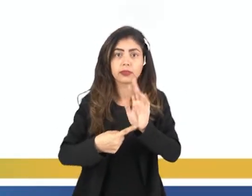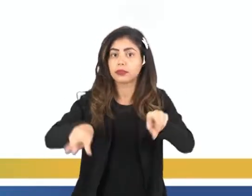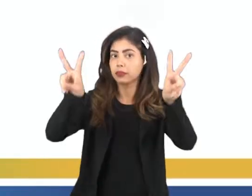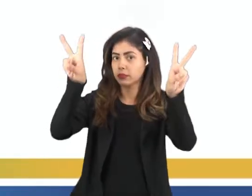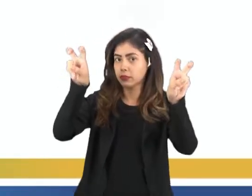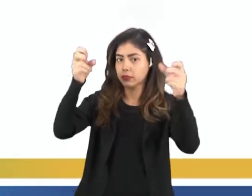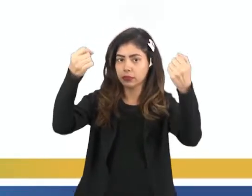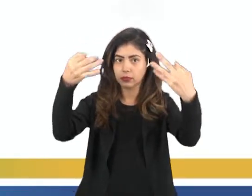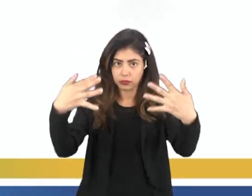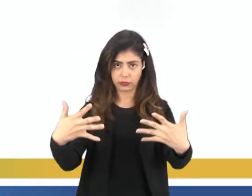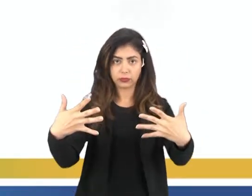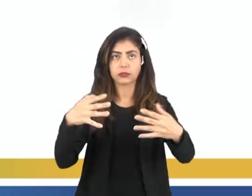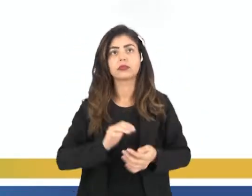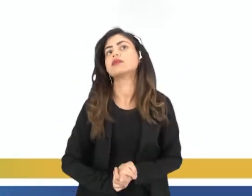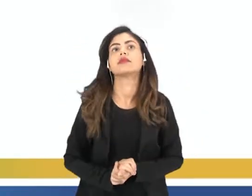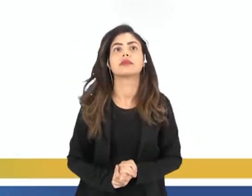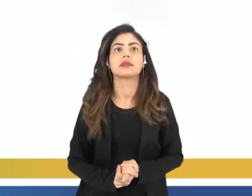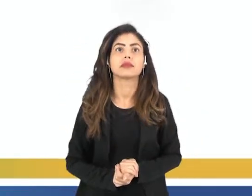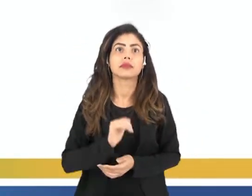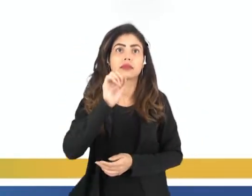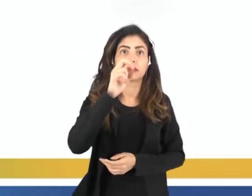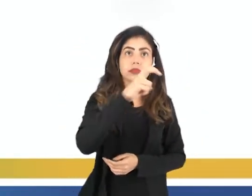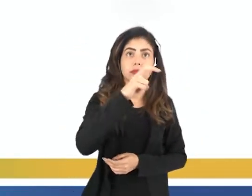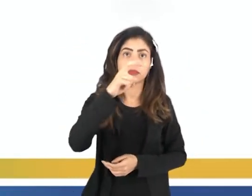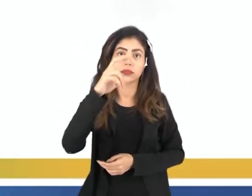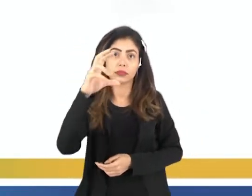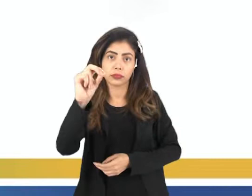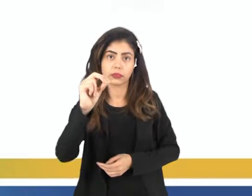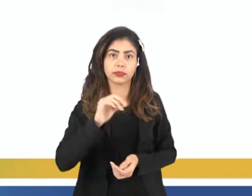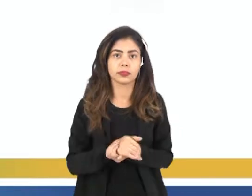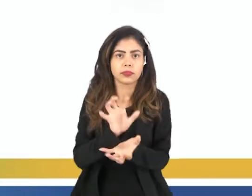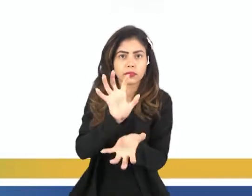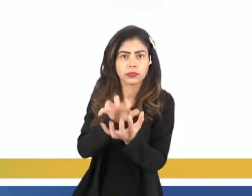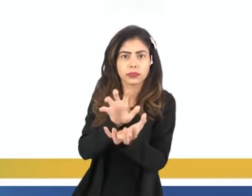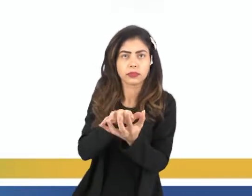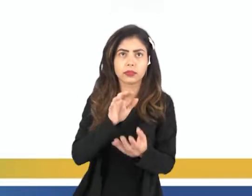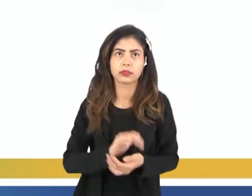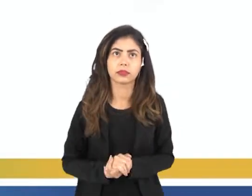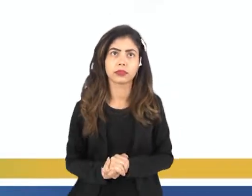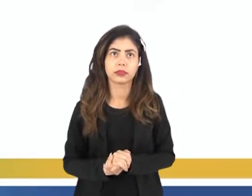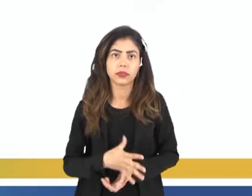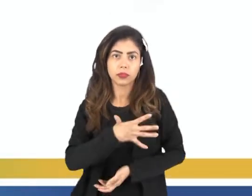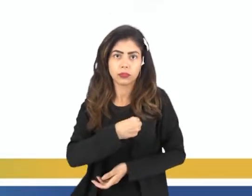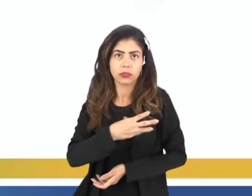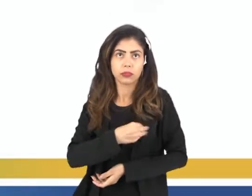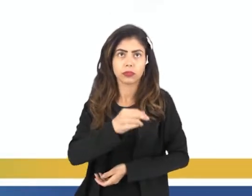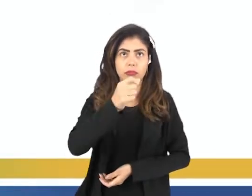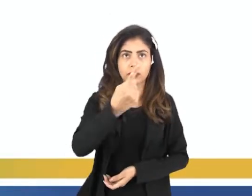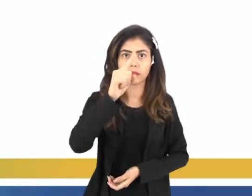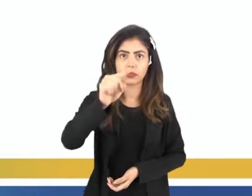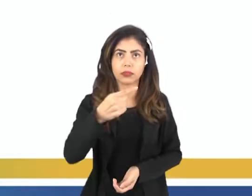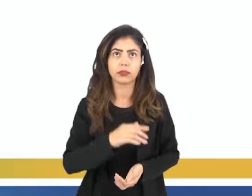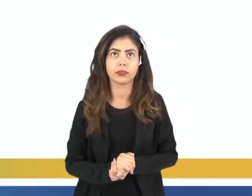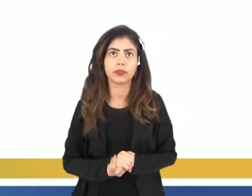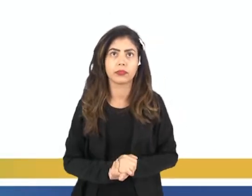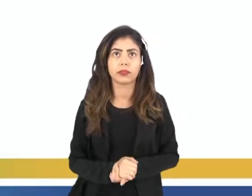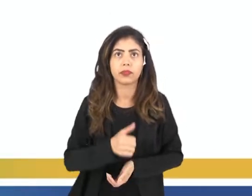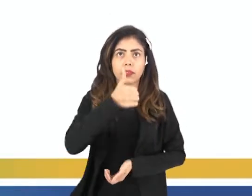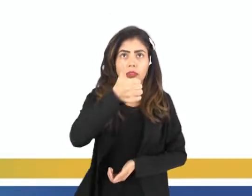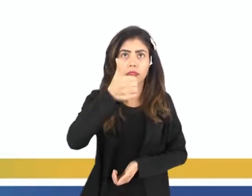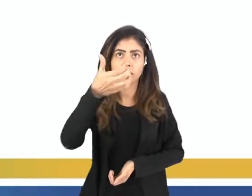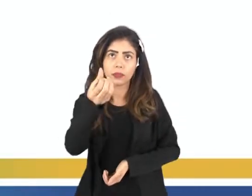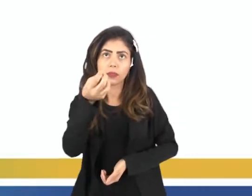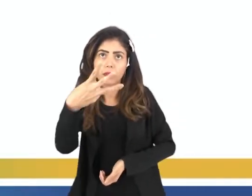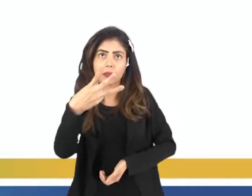teórica. Então, 550 répteis já foram catalogados, 311 mamíferos, 163